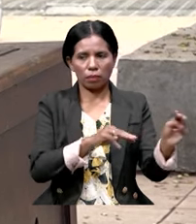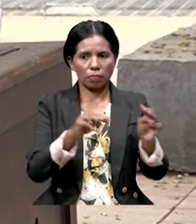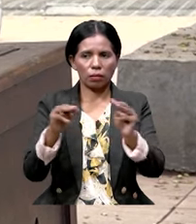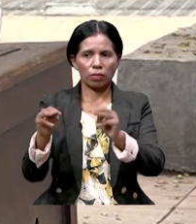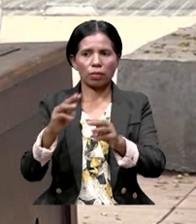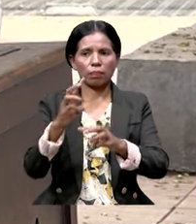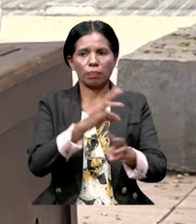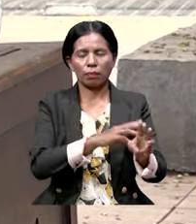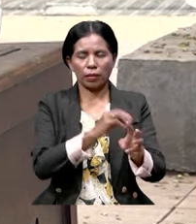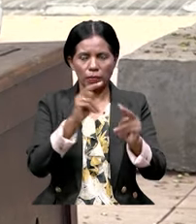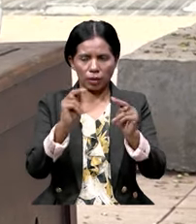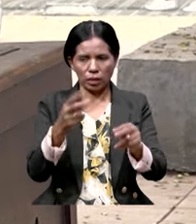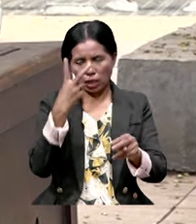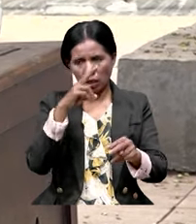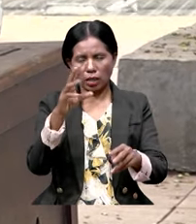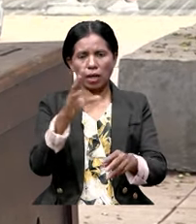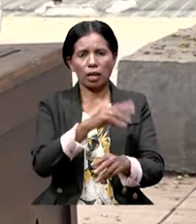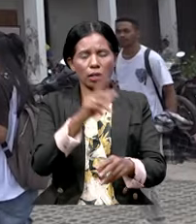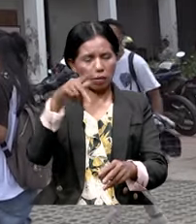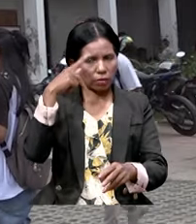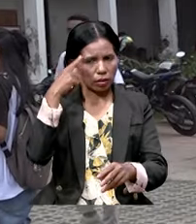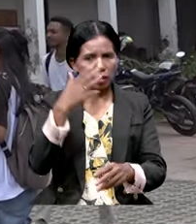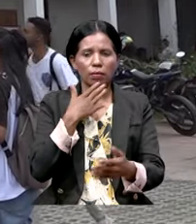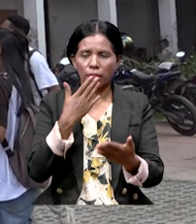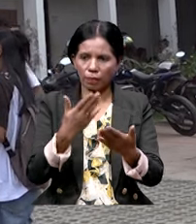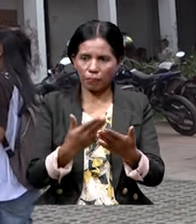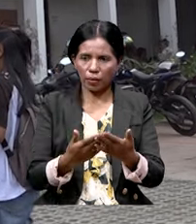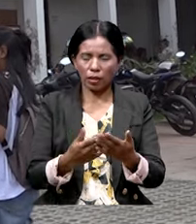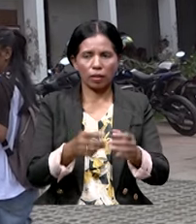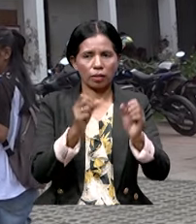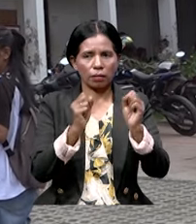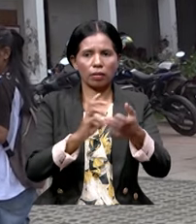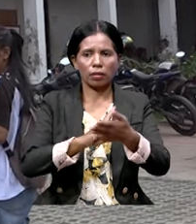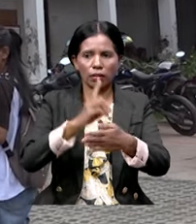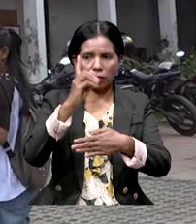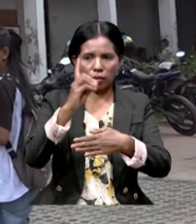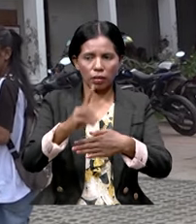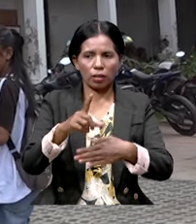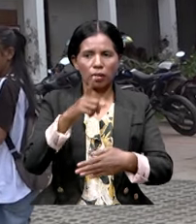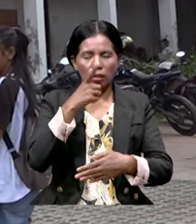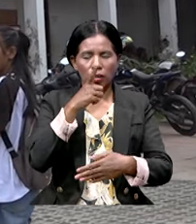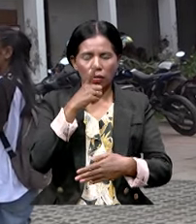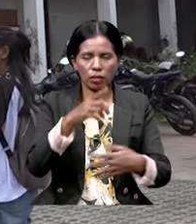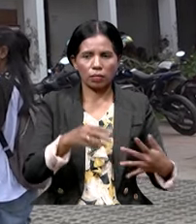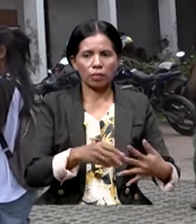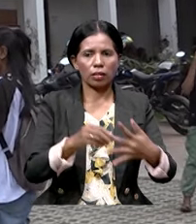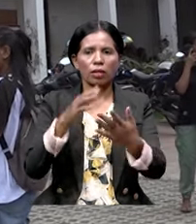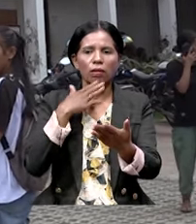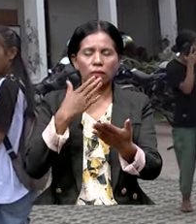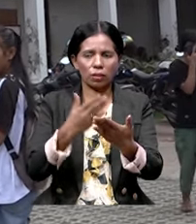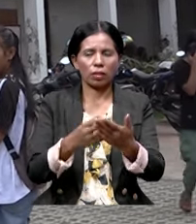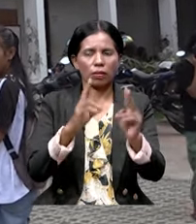significativa. Nune precisa rei fila fale política ne be dia ato beler desenvolve lian oficial rodia no lais